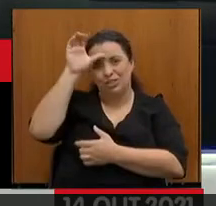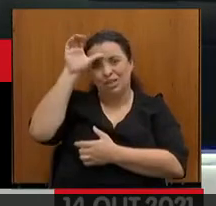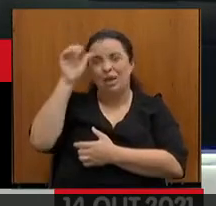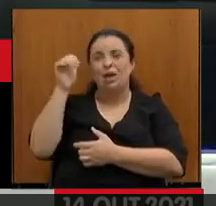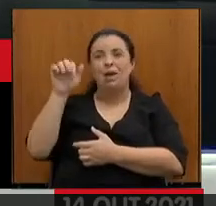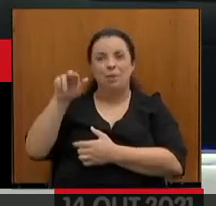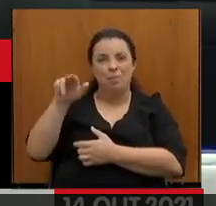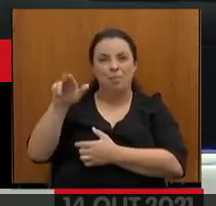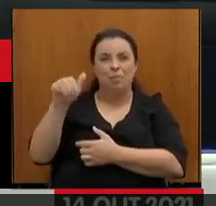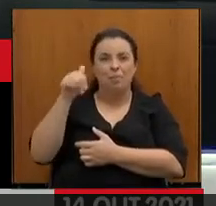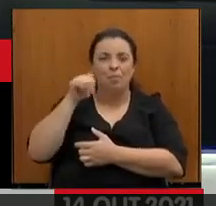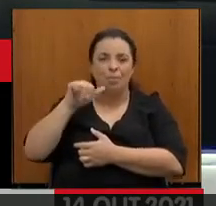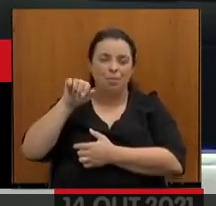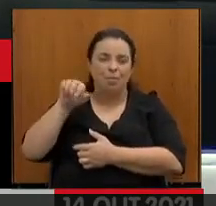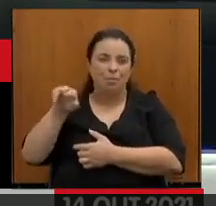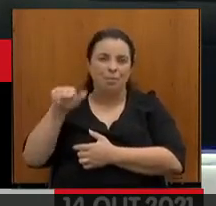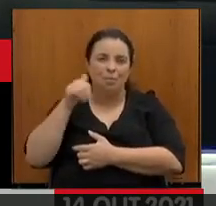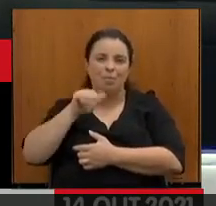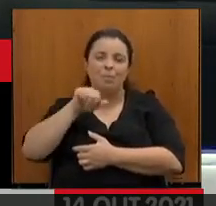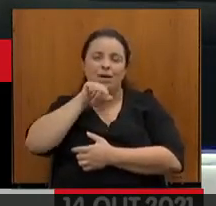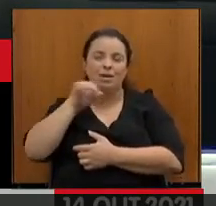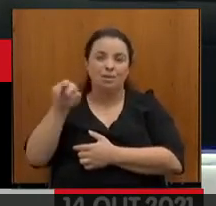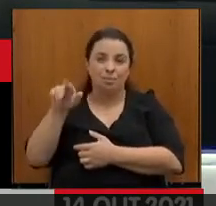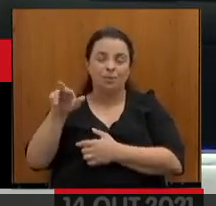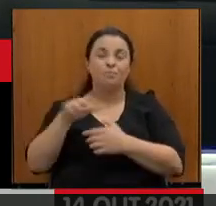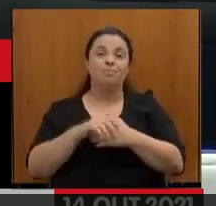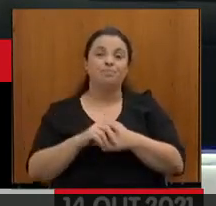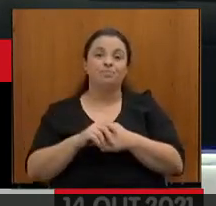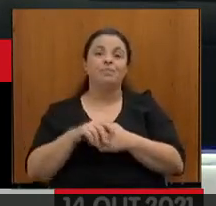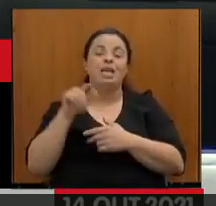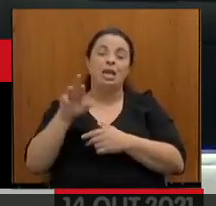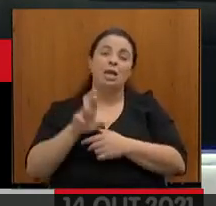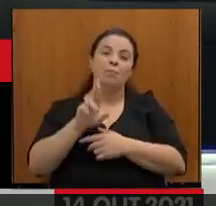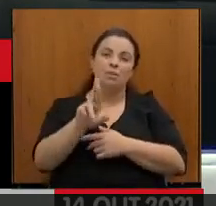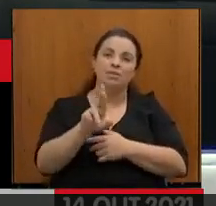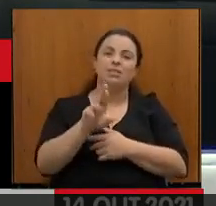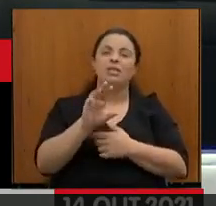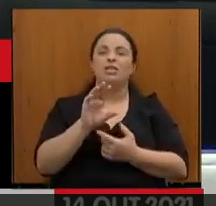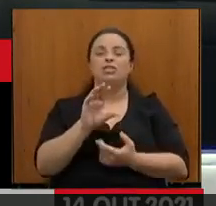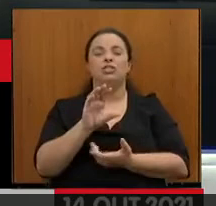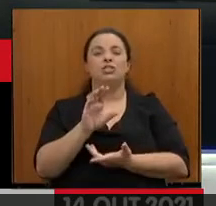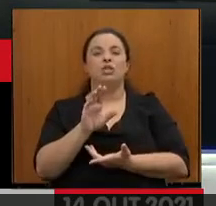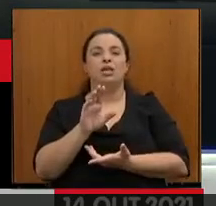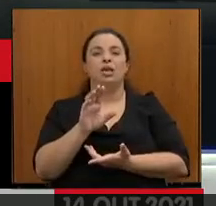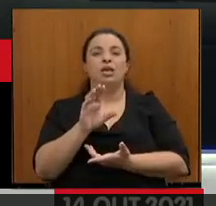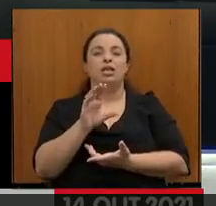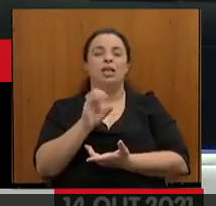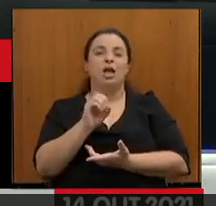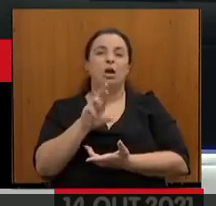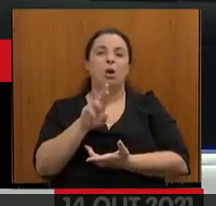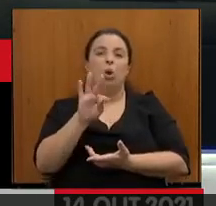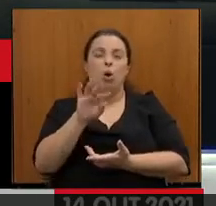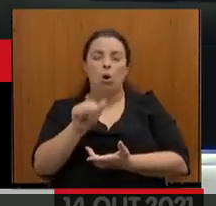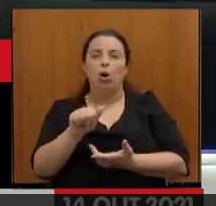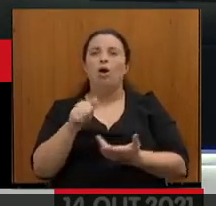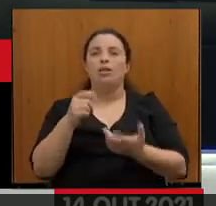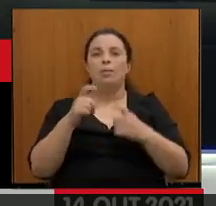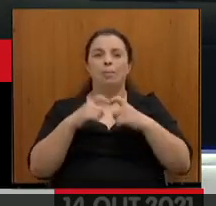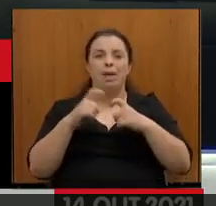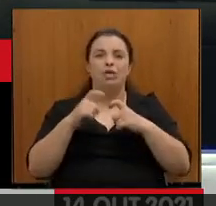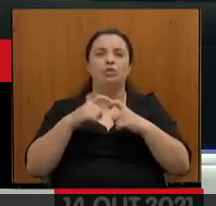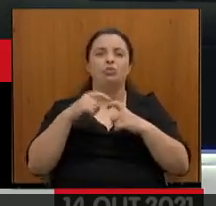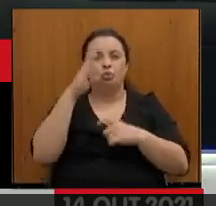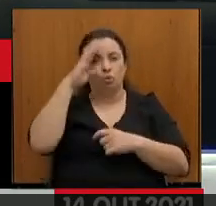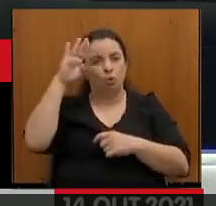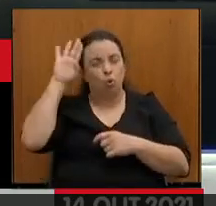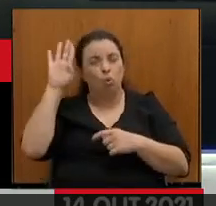foi representante da OPAS e da OMS em Cuba e também coordenador do Programa de Saúde Materno Infantil e